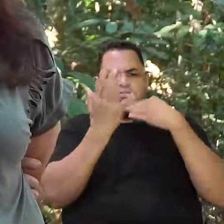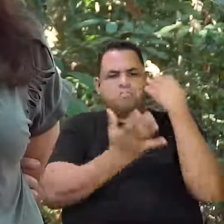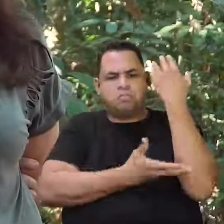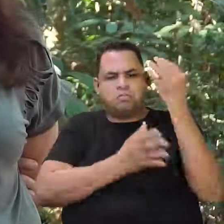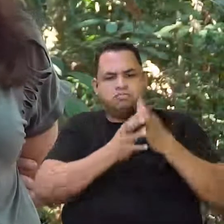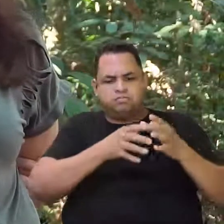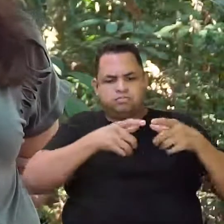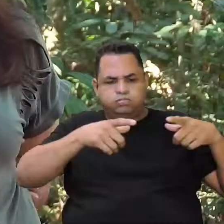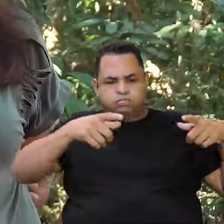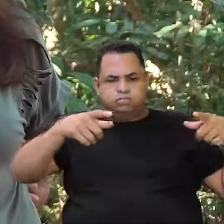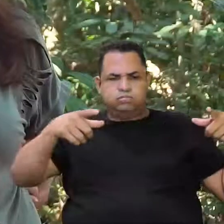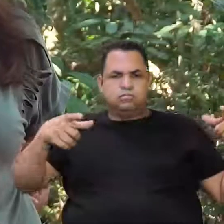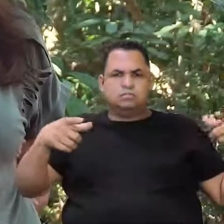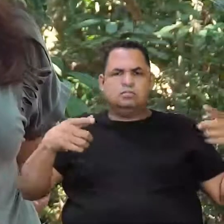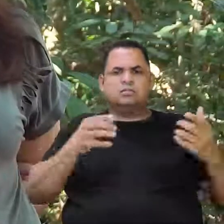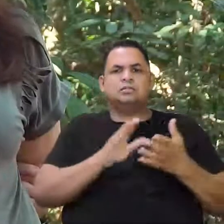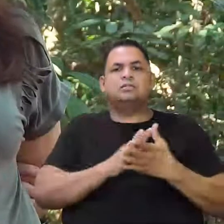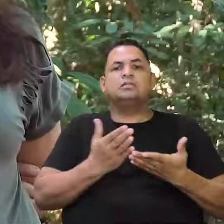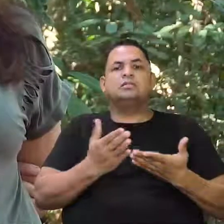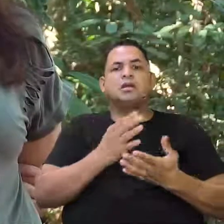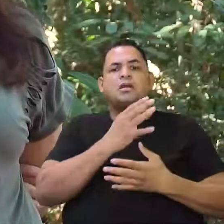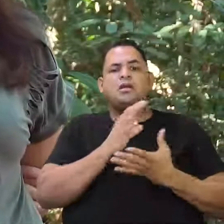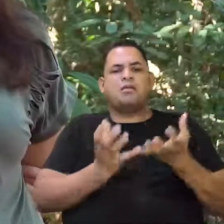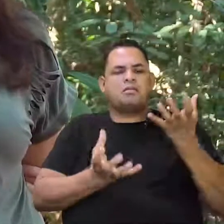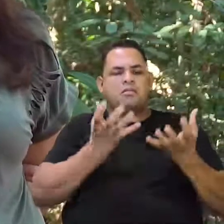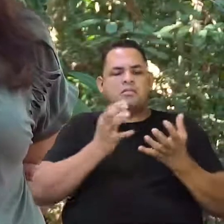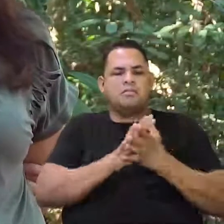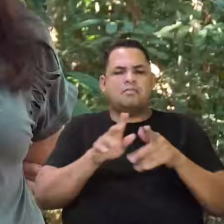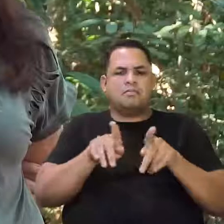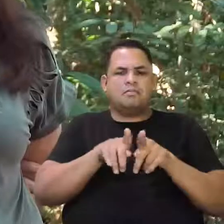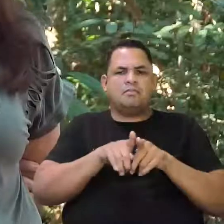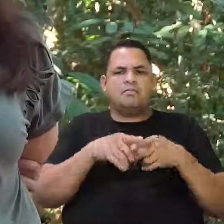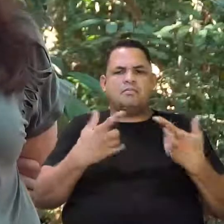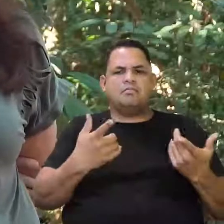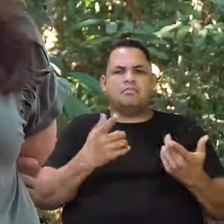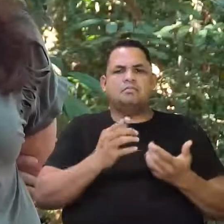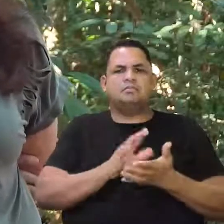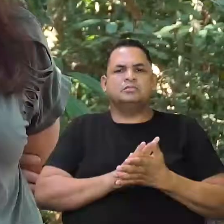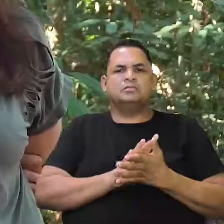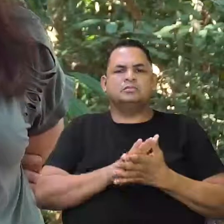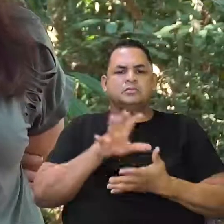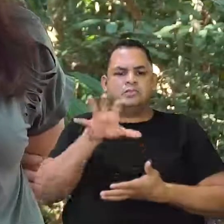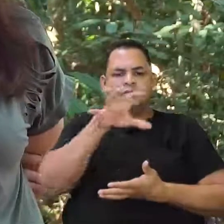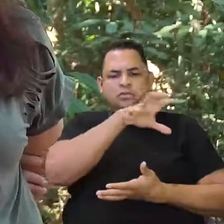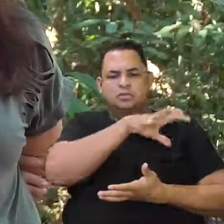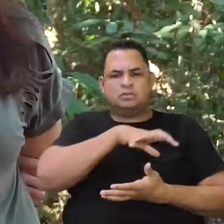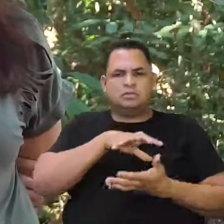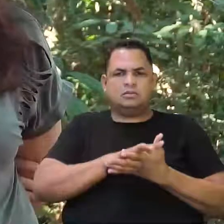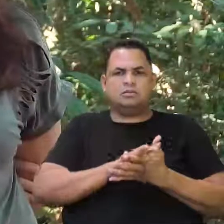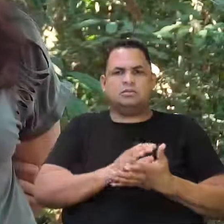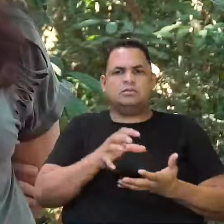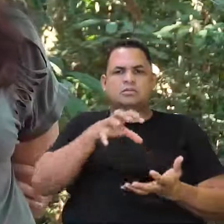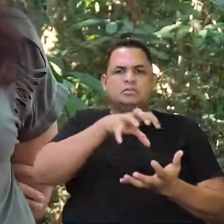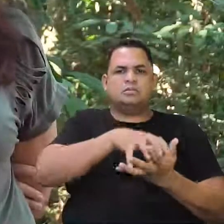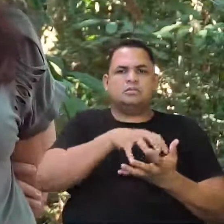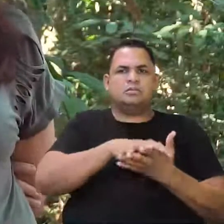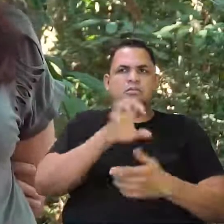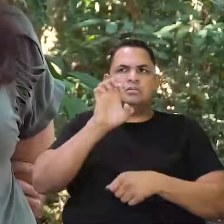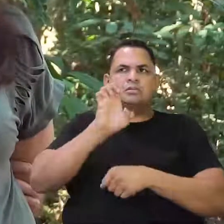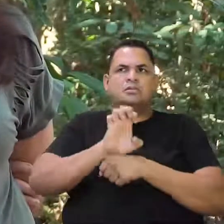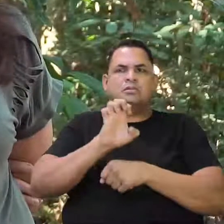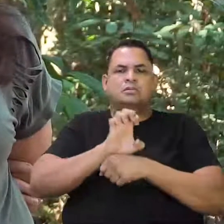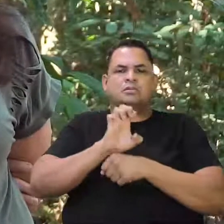grandes focos, né, de queimada. Ambas as espécies ocorrem em toda a região central do estado,